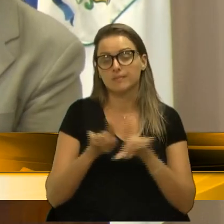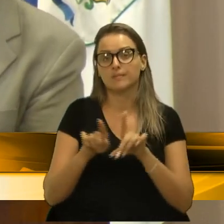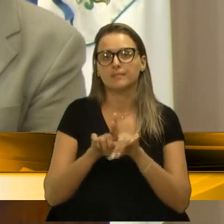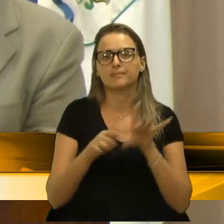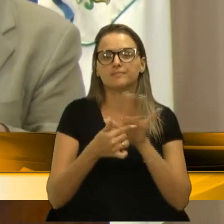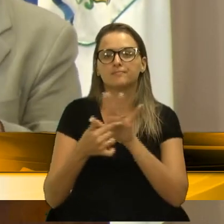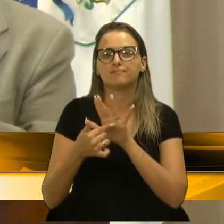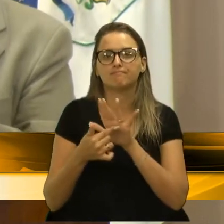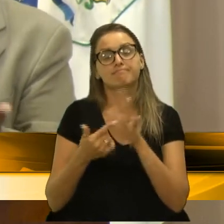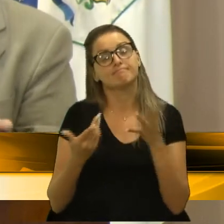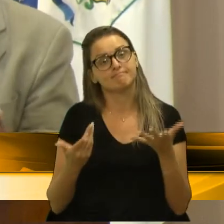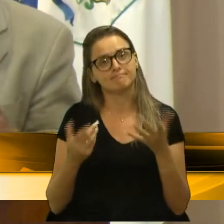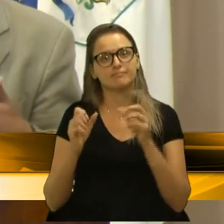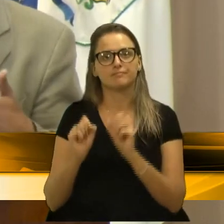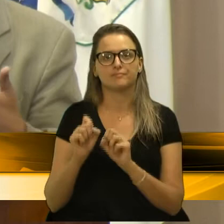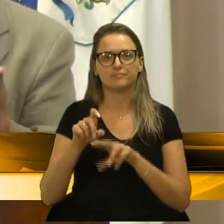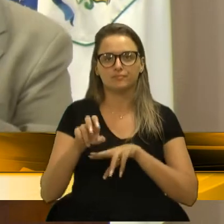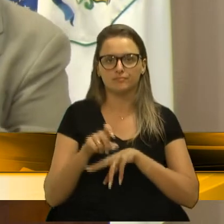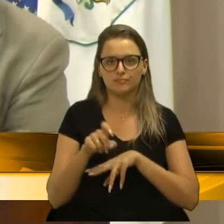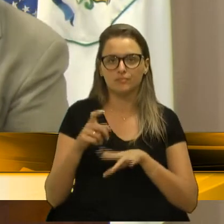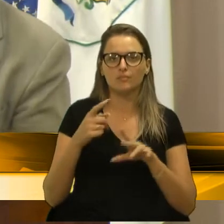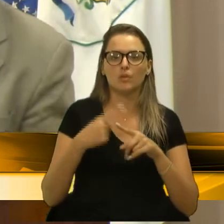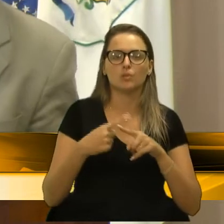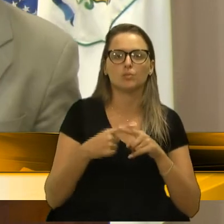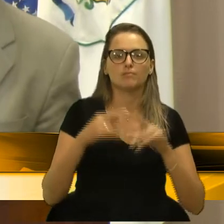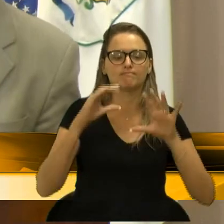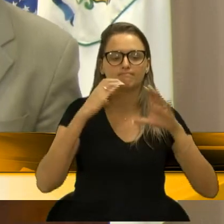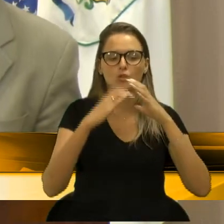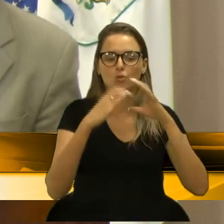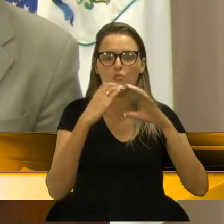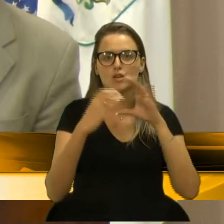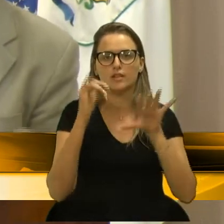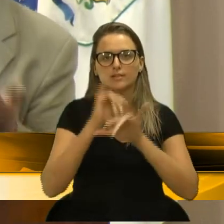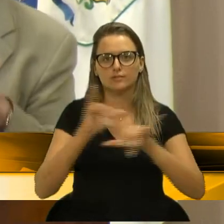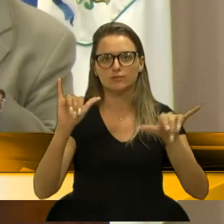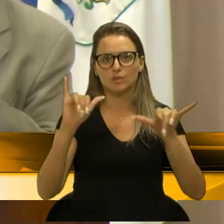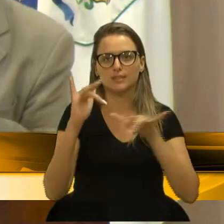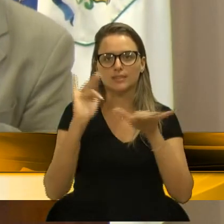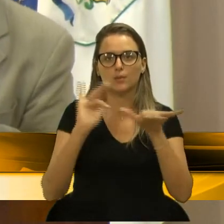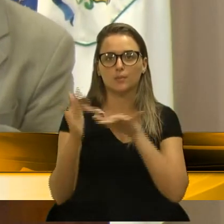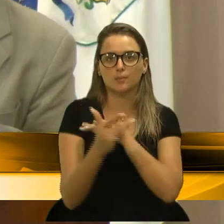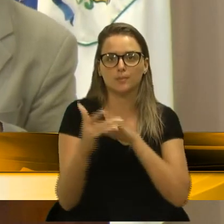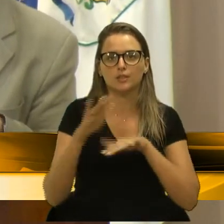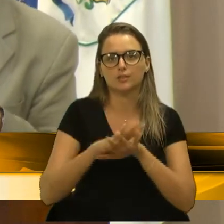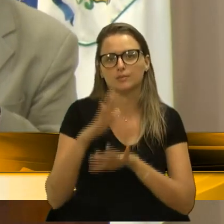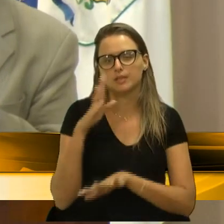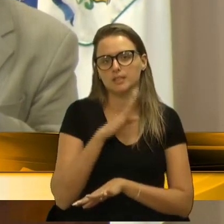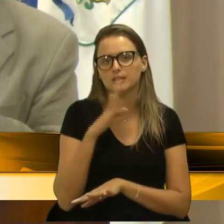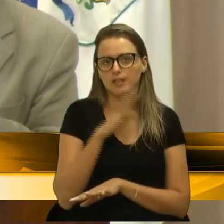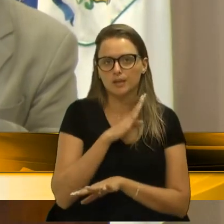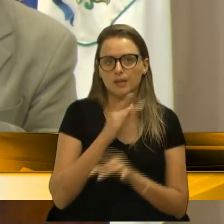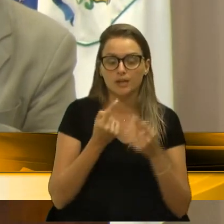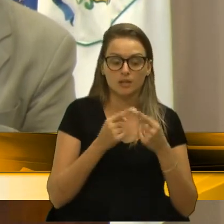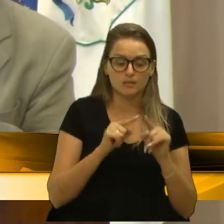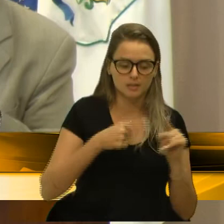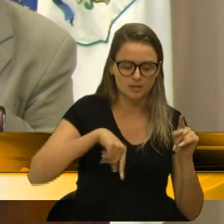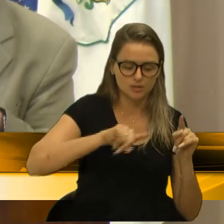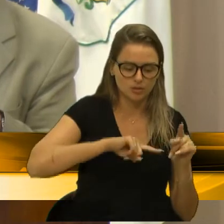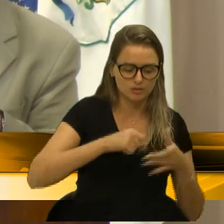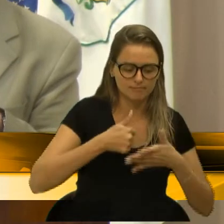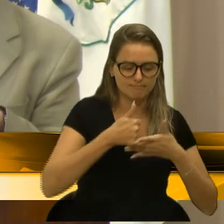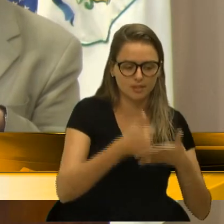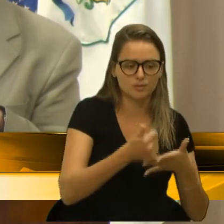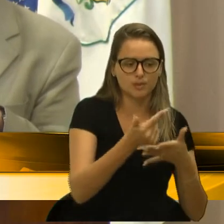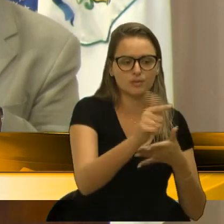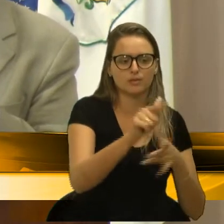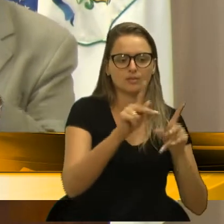mais. Talvez pelos meios de comunicação, hoje a informação é mais rápida, pode ser. Mas me parece que, por mais que sejamos solidários, a coisa